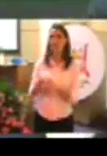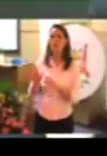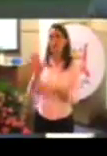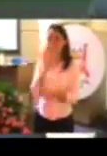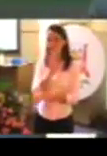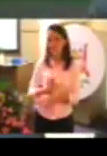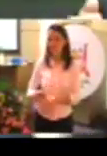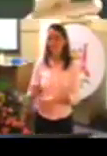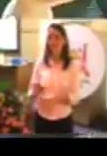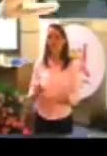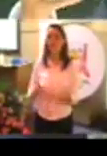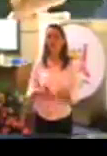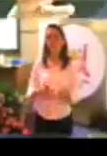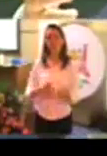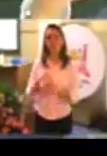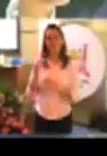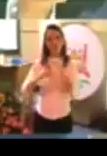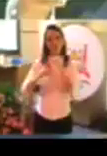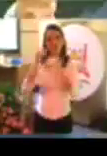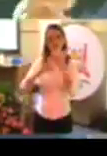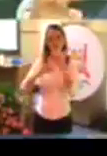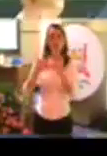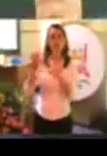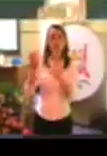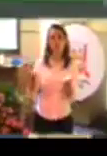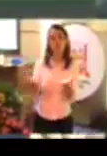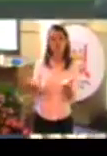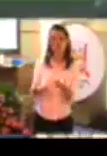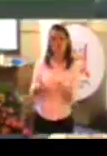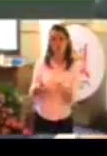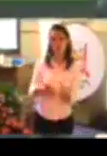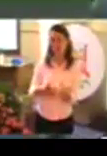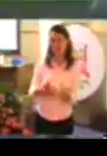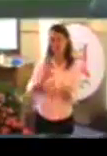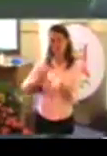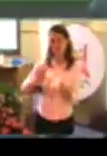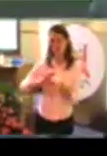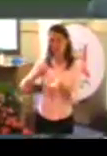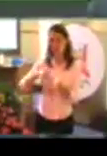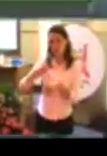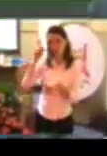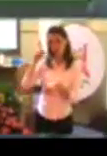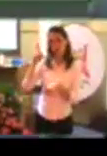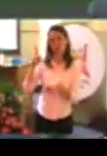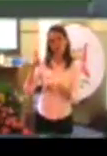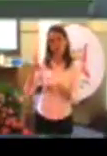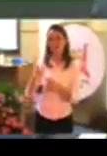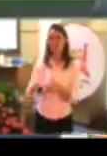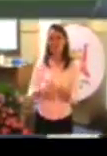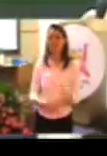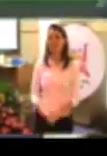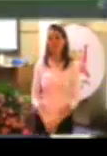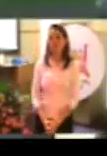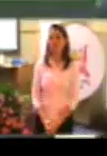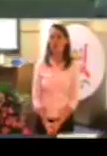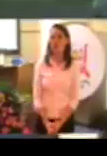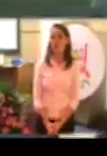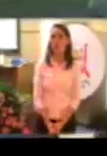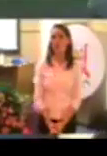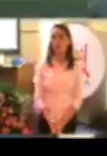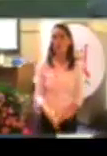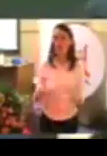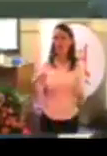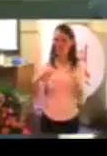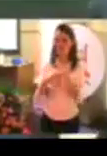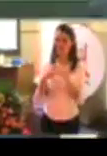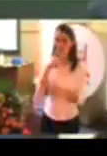casas legislativas, nós evoluímos hoje para cursos de pós-graduação. Bom,